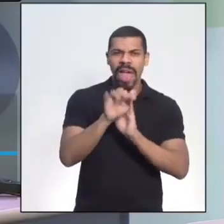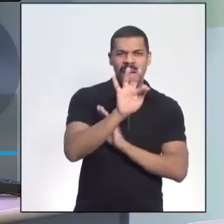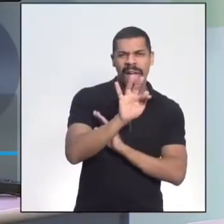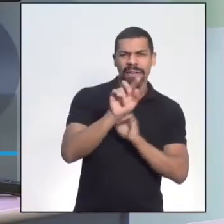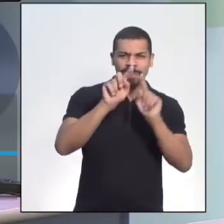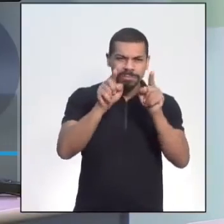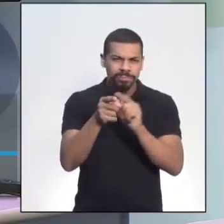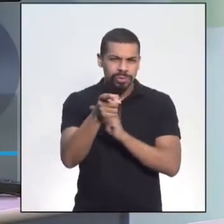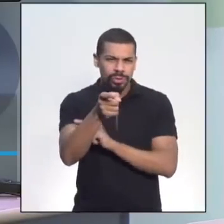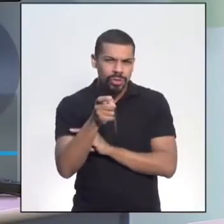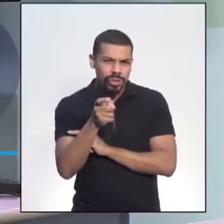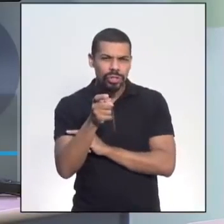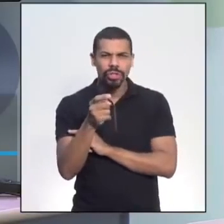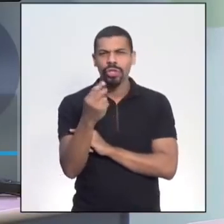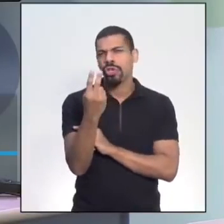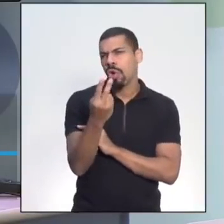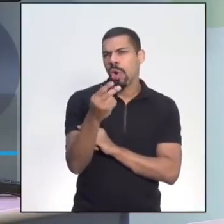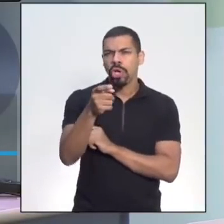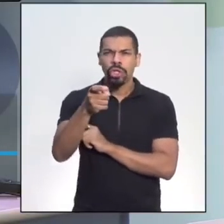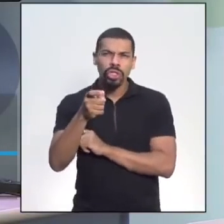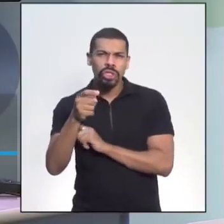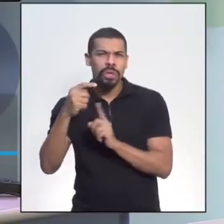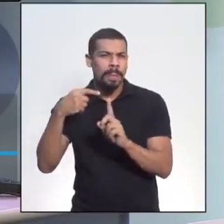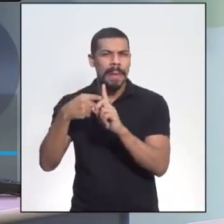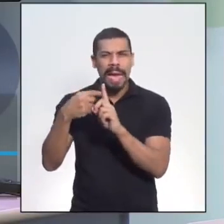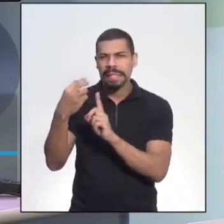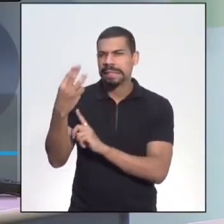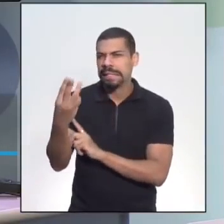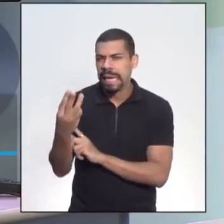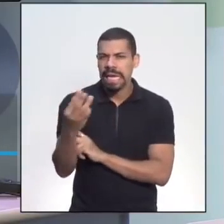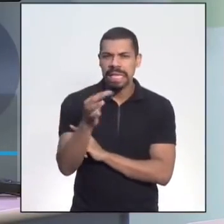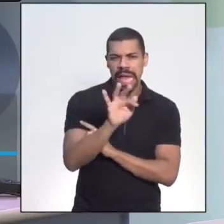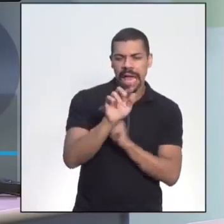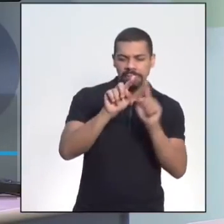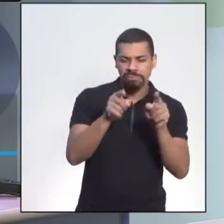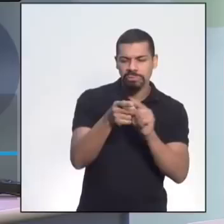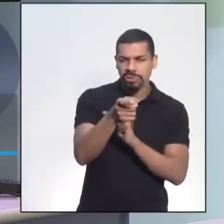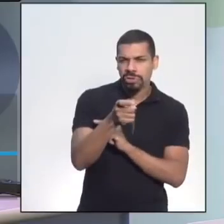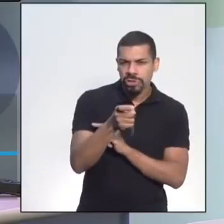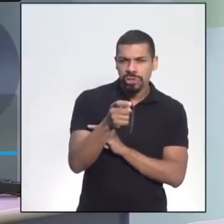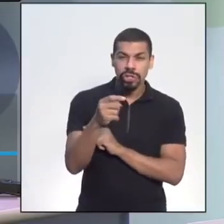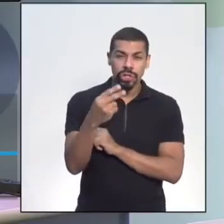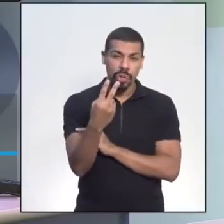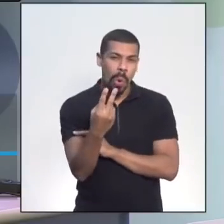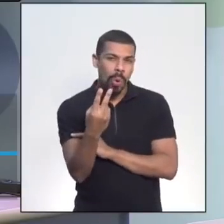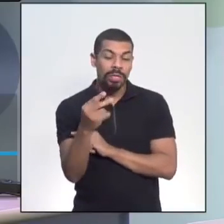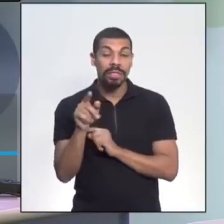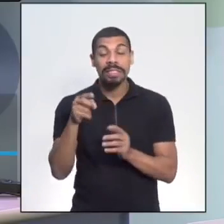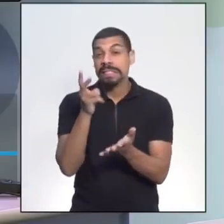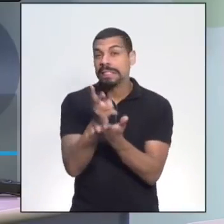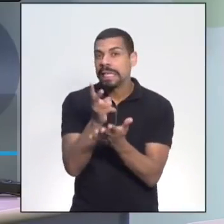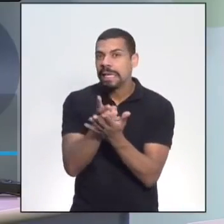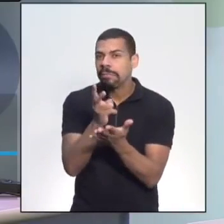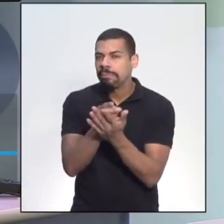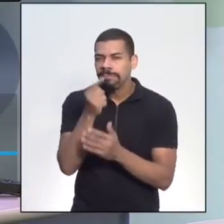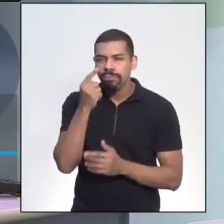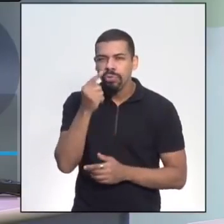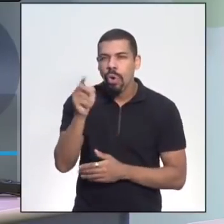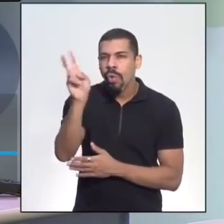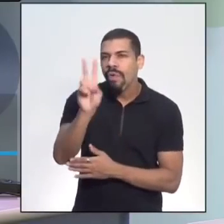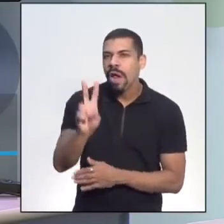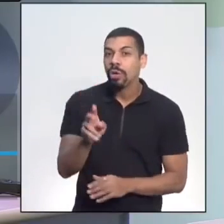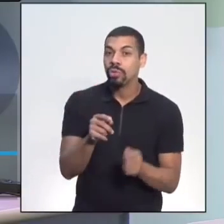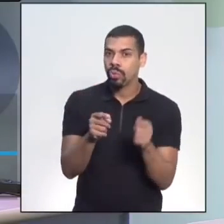x igual a 2x mais 3, f de x igual menos 5x mais 8, a gente vai olhar o valor do A, o número